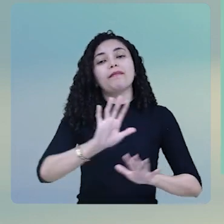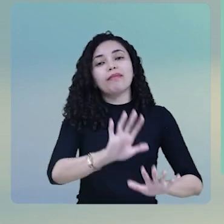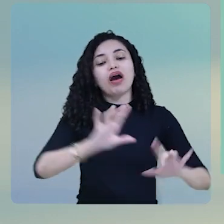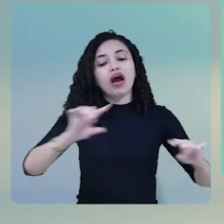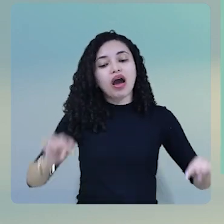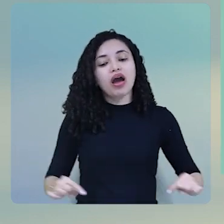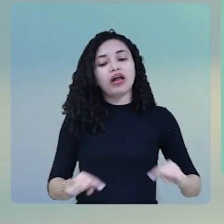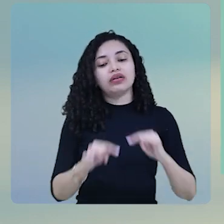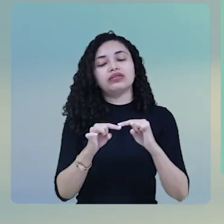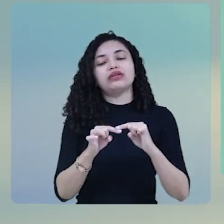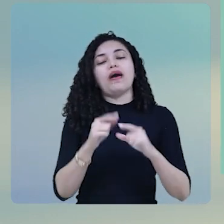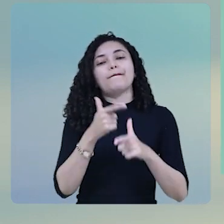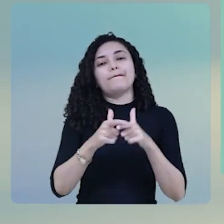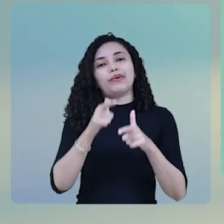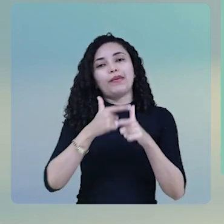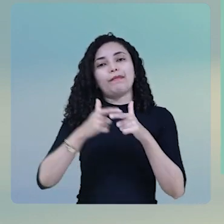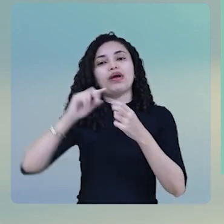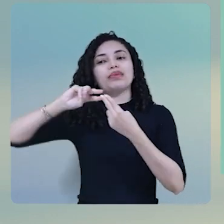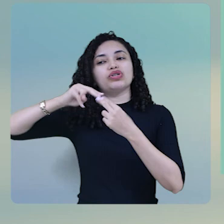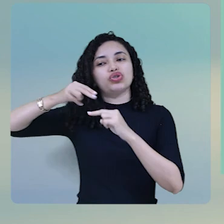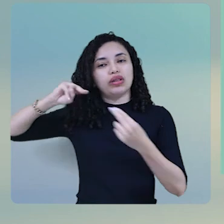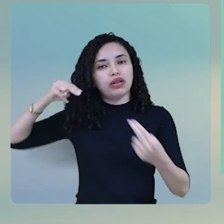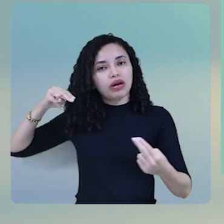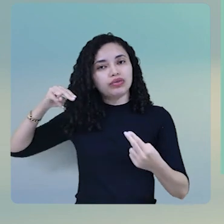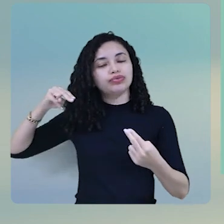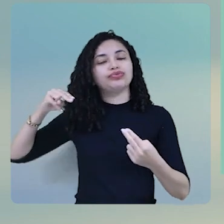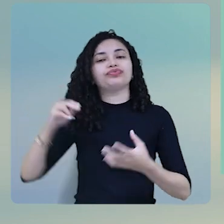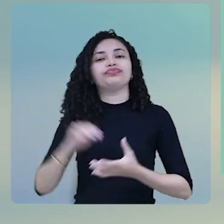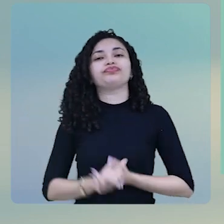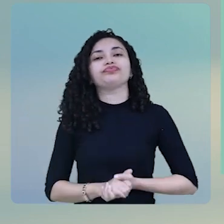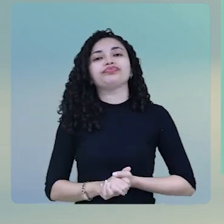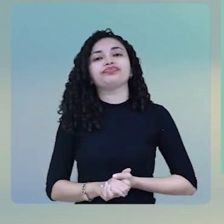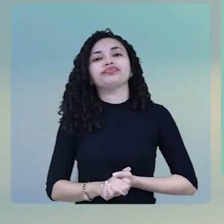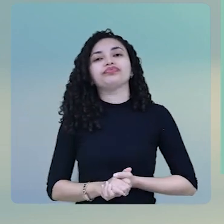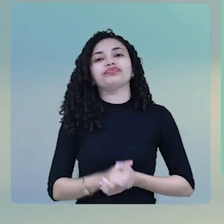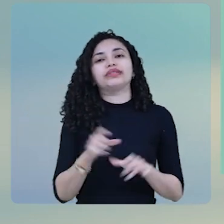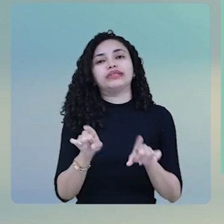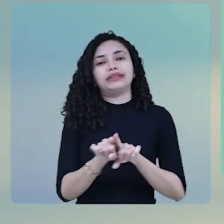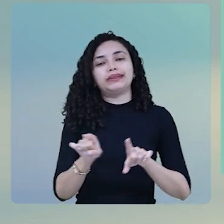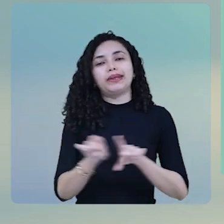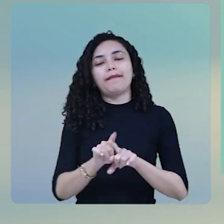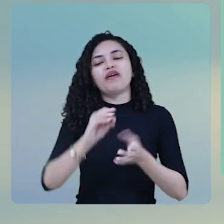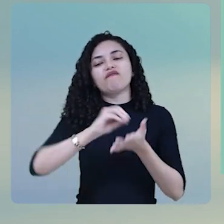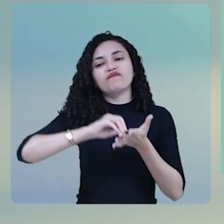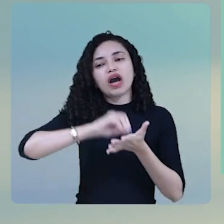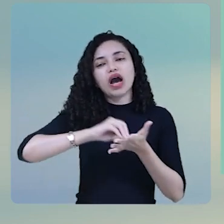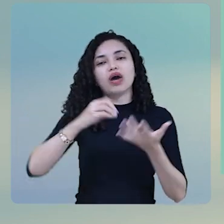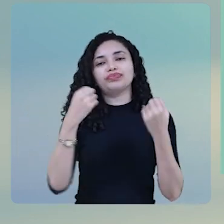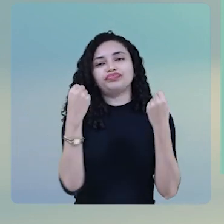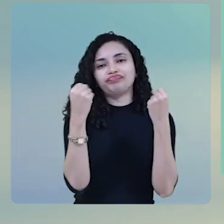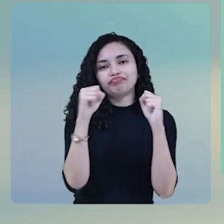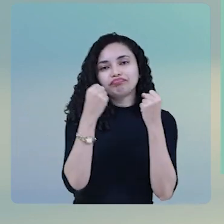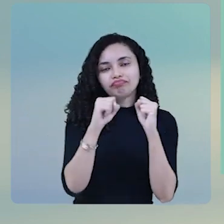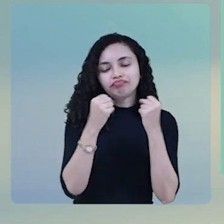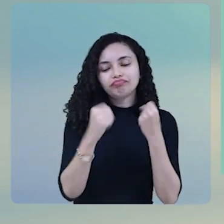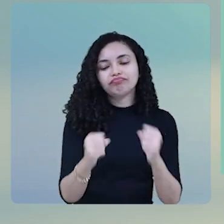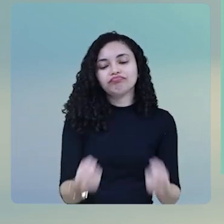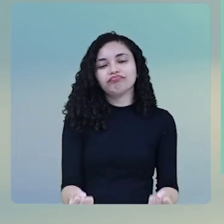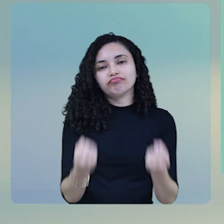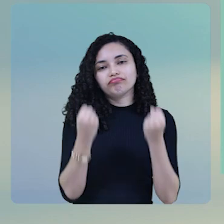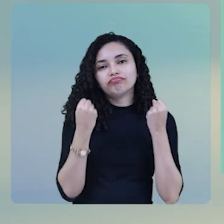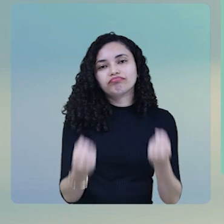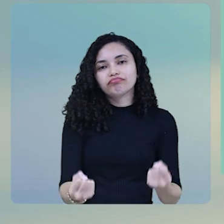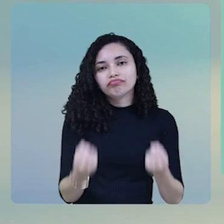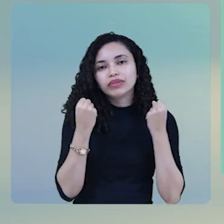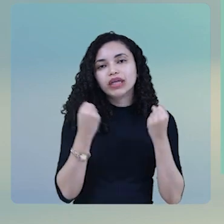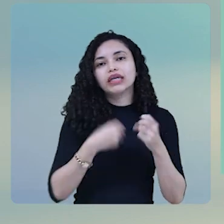sedentarismo, está muito relacionado também com problemas genéticos, mas na maioria dos casos relacionado à falta de